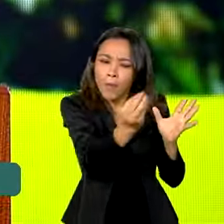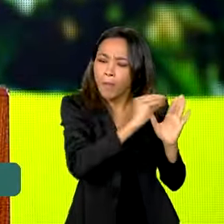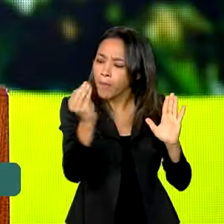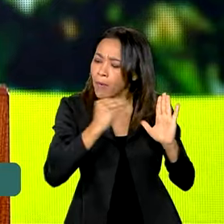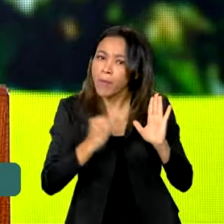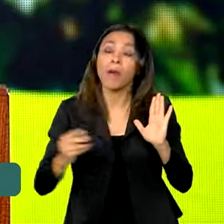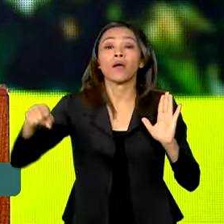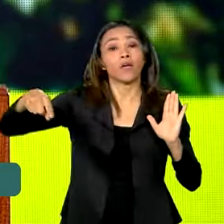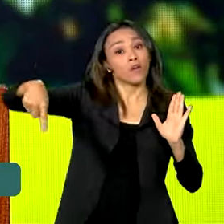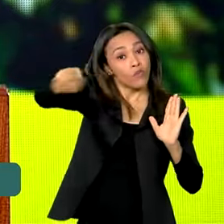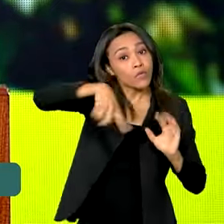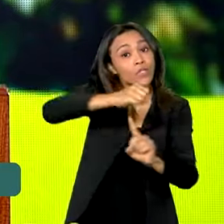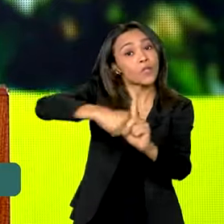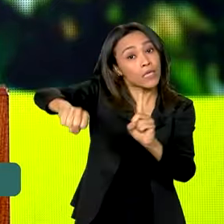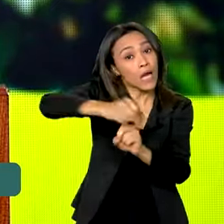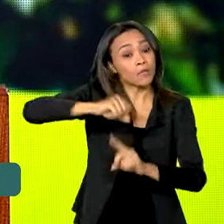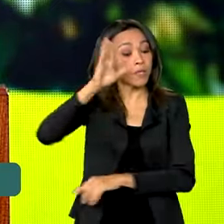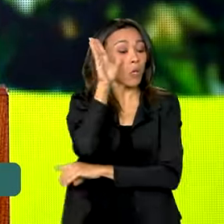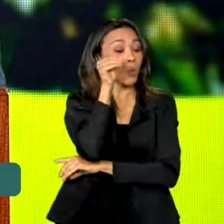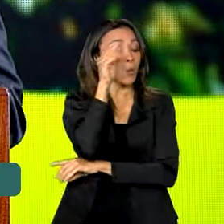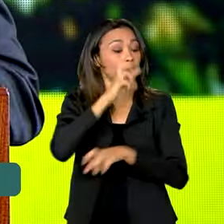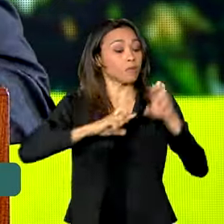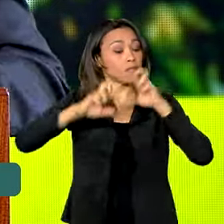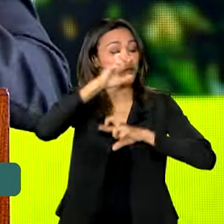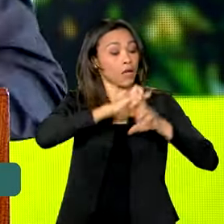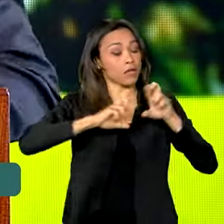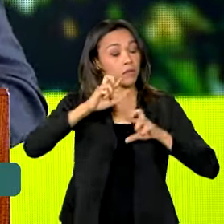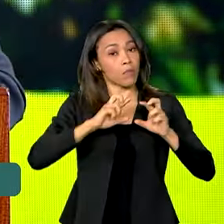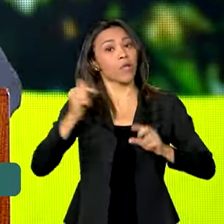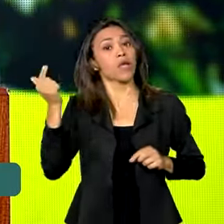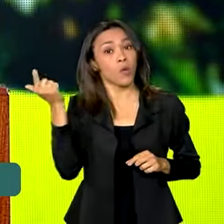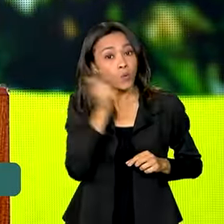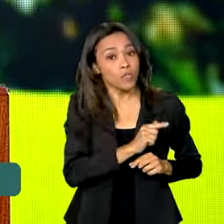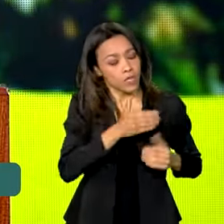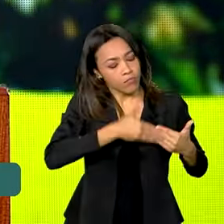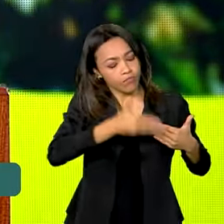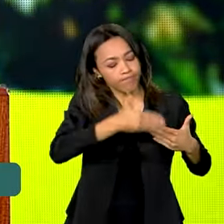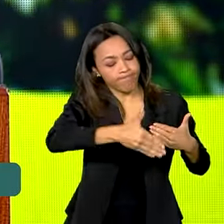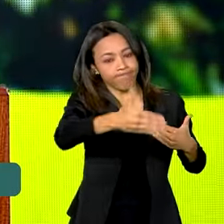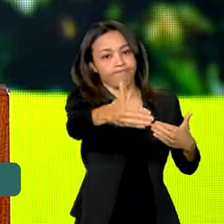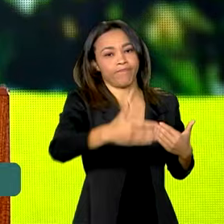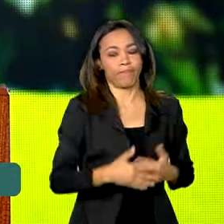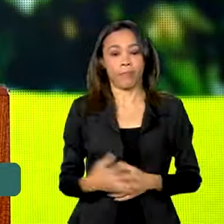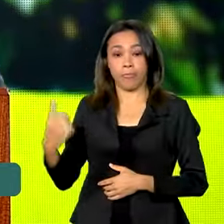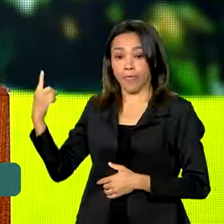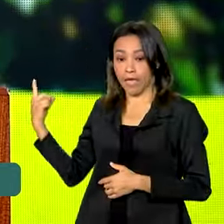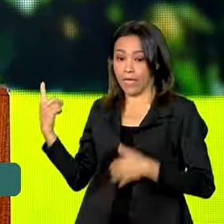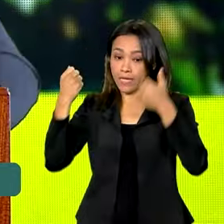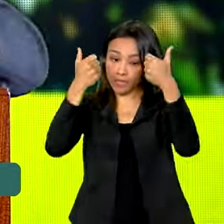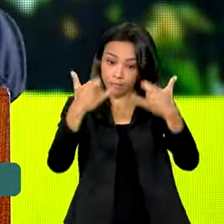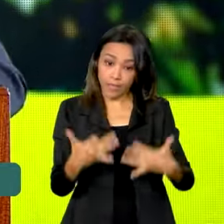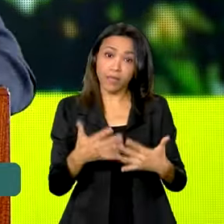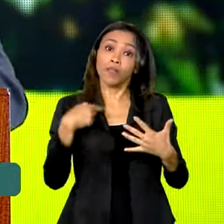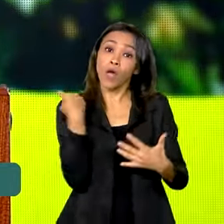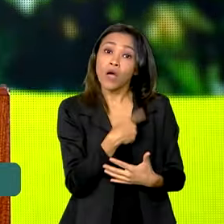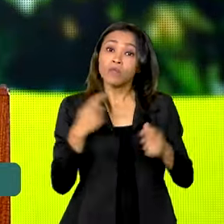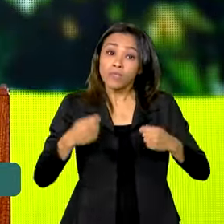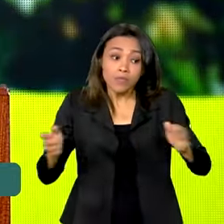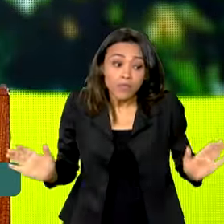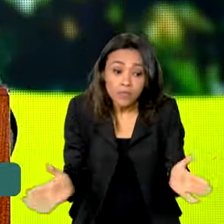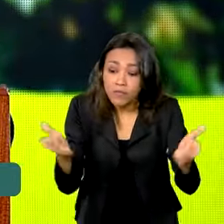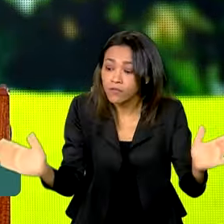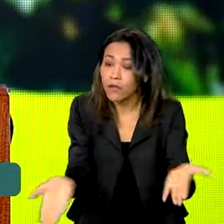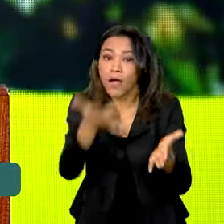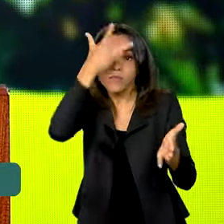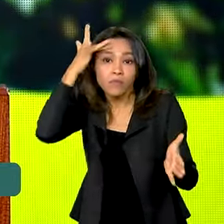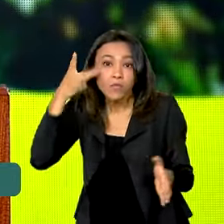precisa fiscalizar o cumprimento das ações. A gente tem que incentivar as pessoas a plantarem o máximo